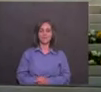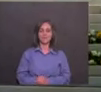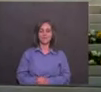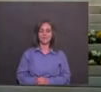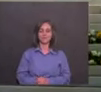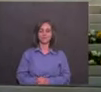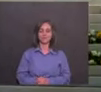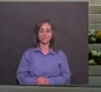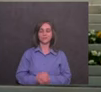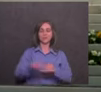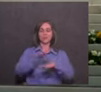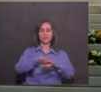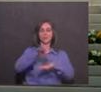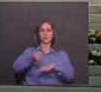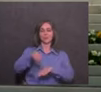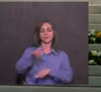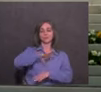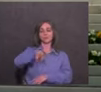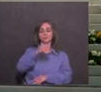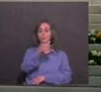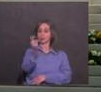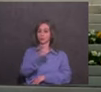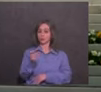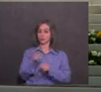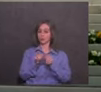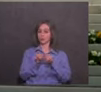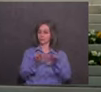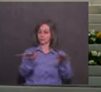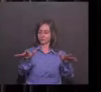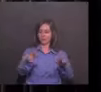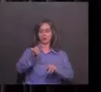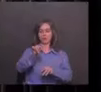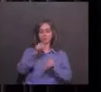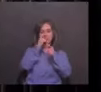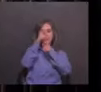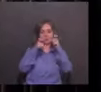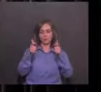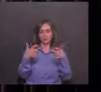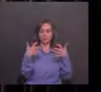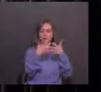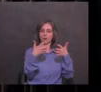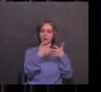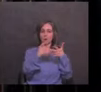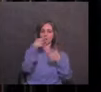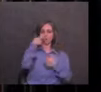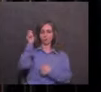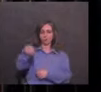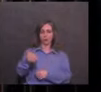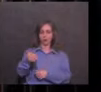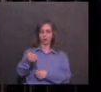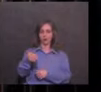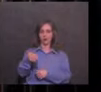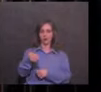O pokój na świecie, szczególnie za ofiary konfliktu na Ukrainie, aby